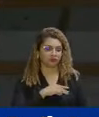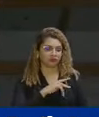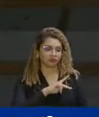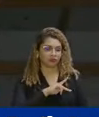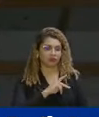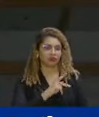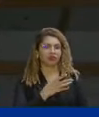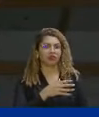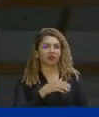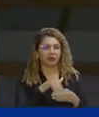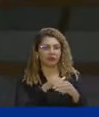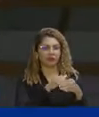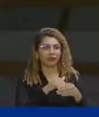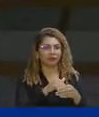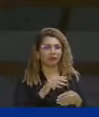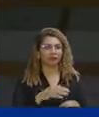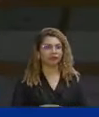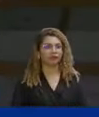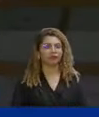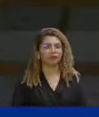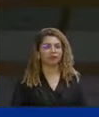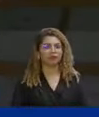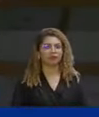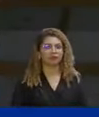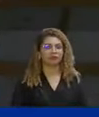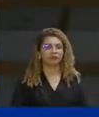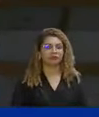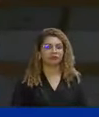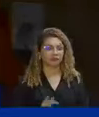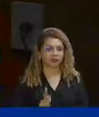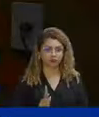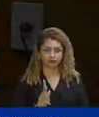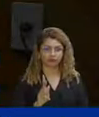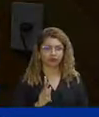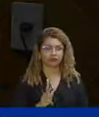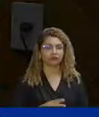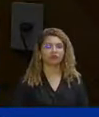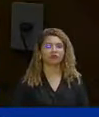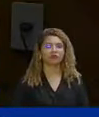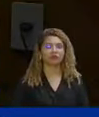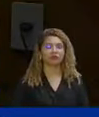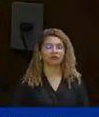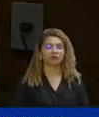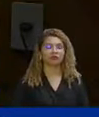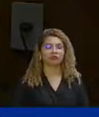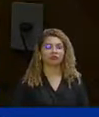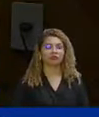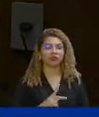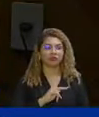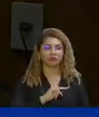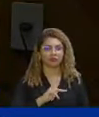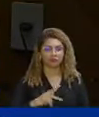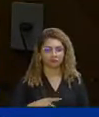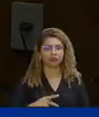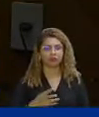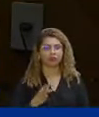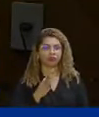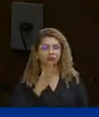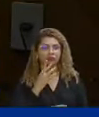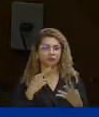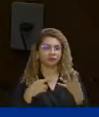Eleitoral. Reitero os termos do parecer, excelência. Pode prosseguir, excelência. Preenchidos os pressupostos, senhor presidente, conheço do